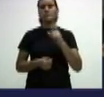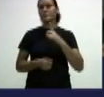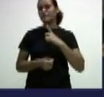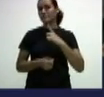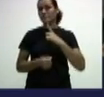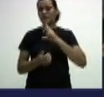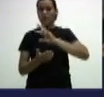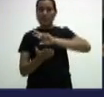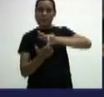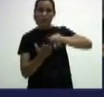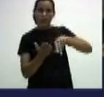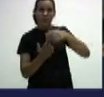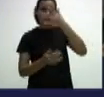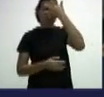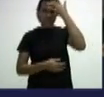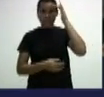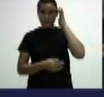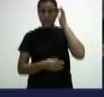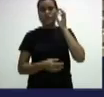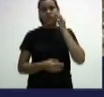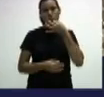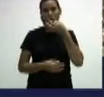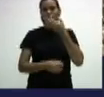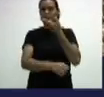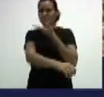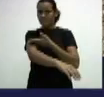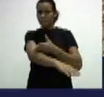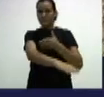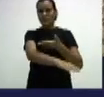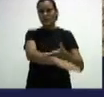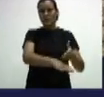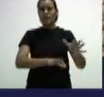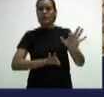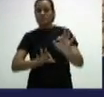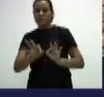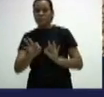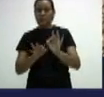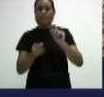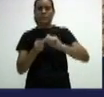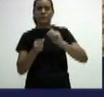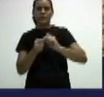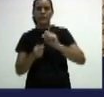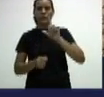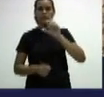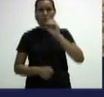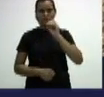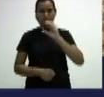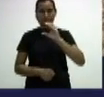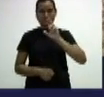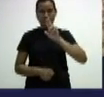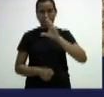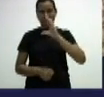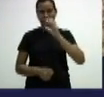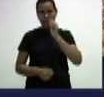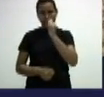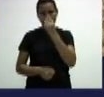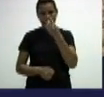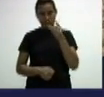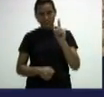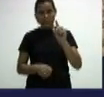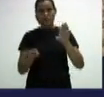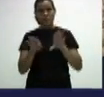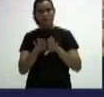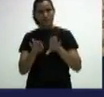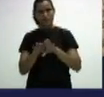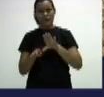tem uma série de pessoas que já estão treinando, estão se preparando para fazer locução, sonoplastia, enfim,